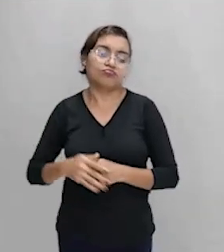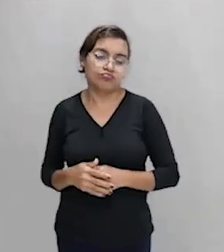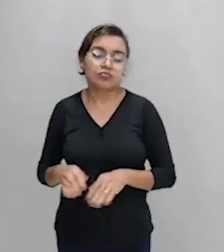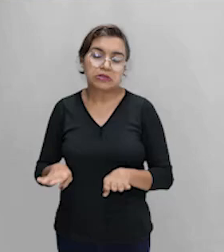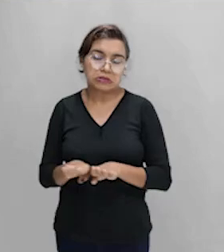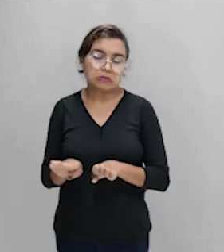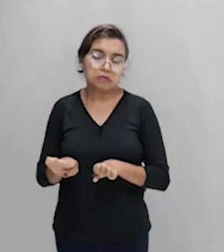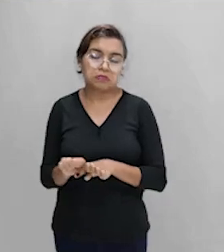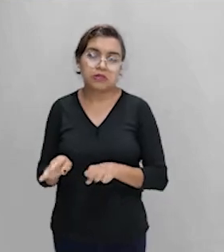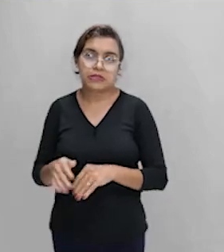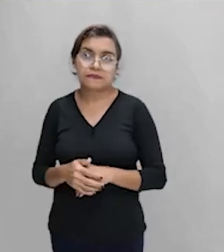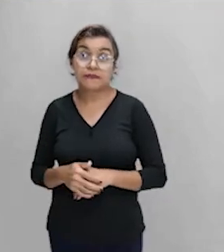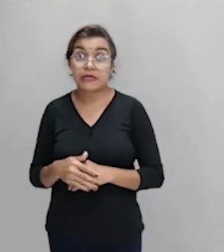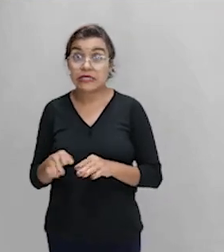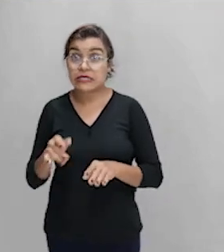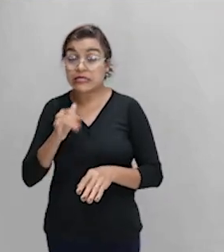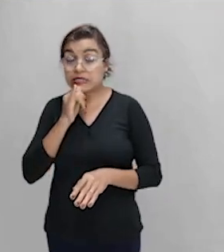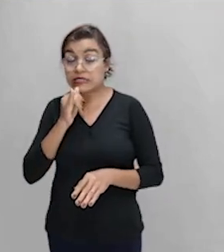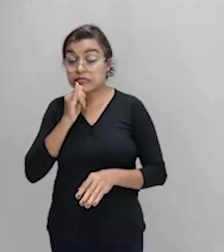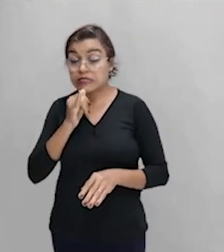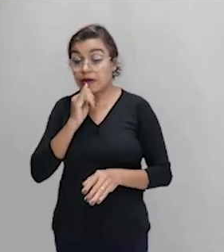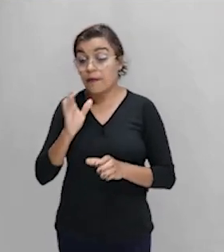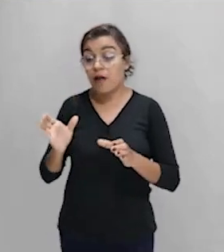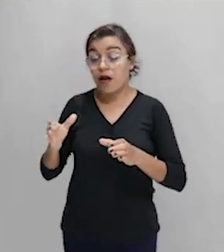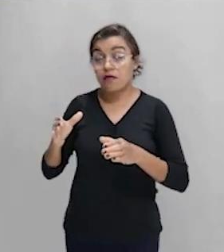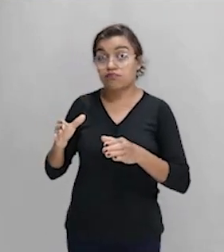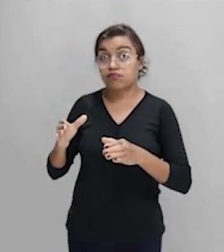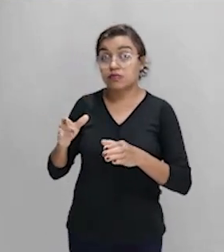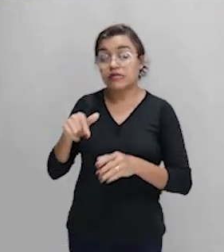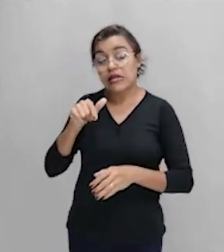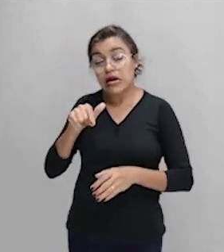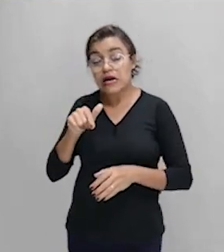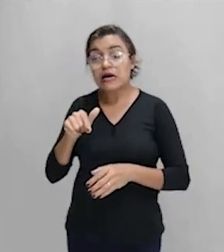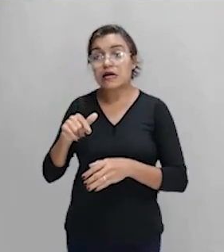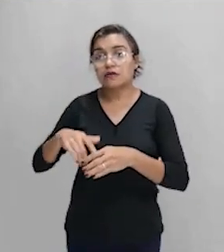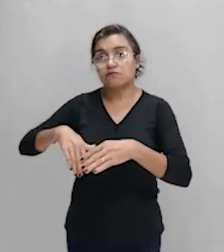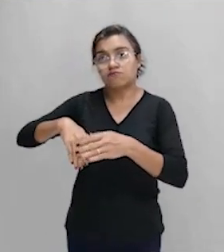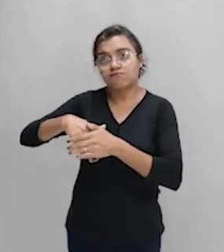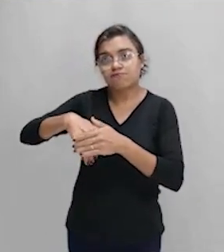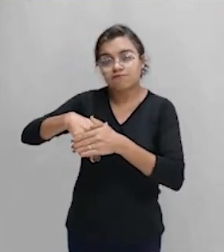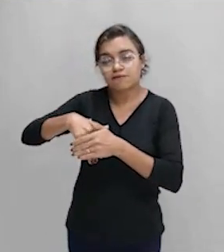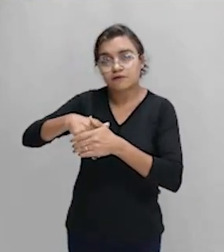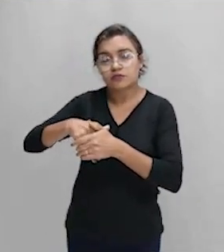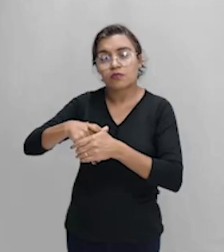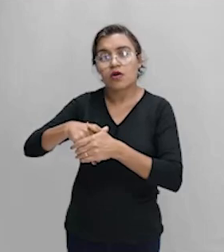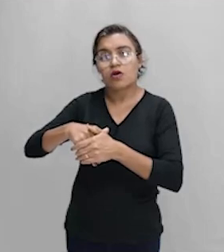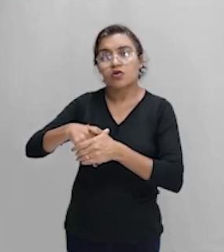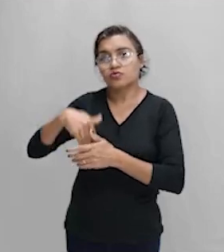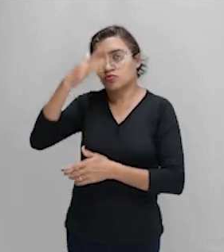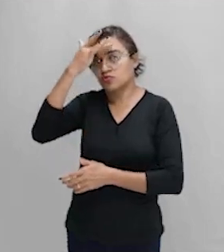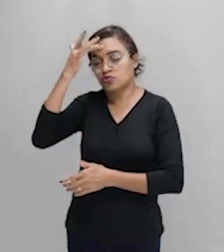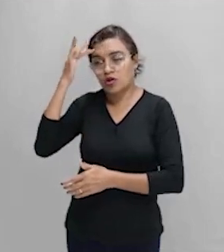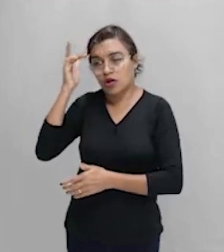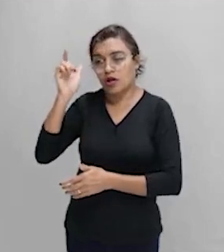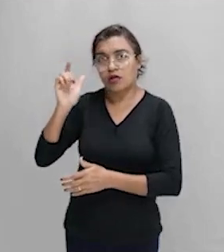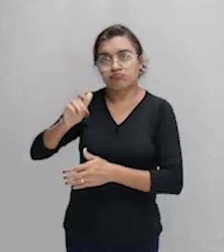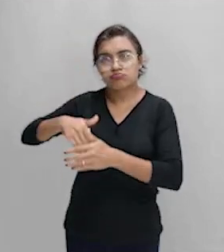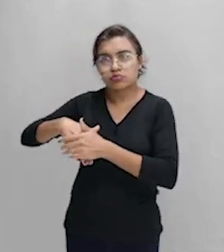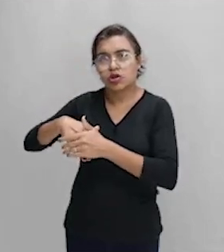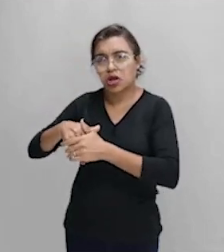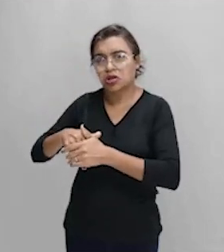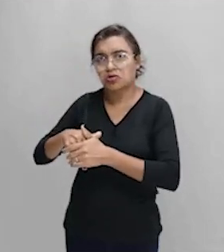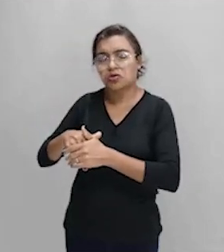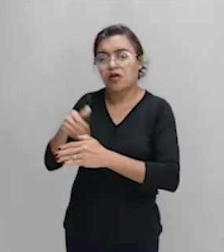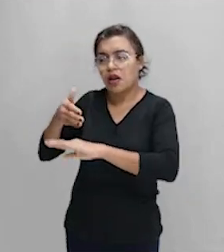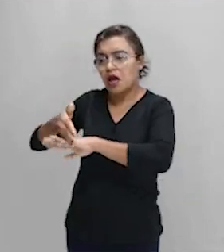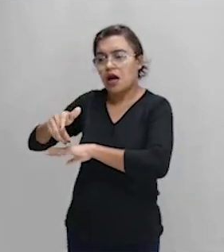Se nós formos ver aí uma partida de futebol, tá lá, os jogadores estão nos vestiários, estão lá. O treinador mostra